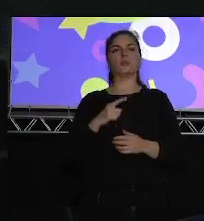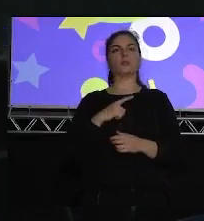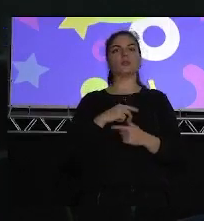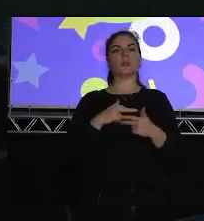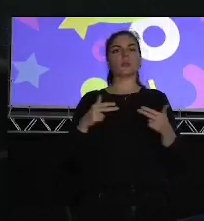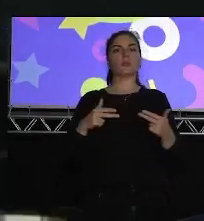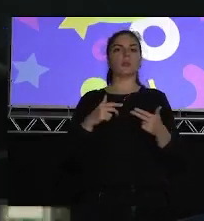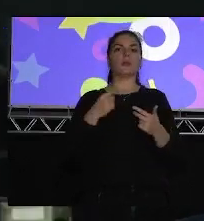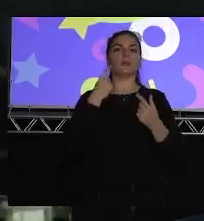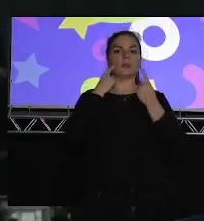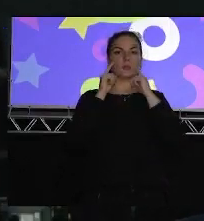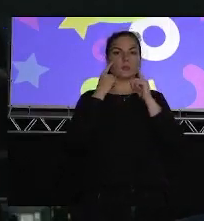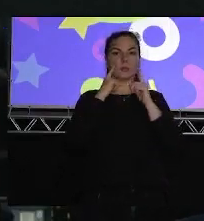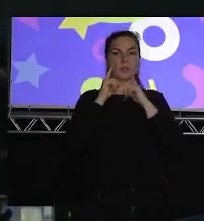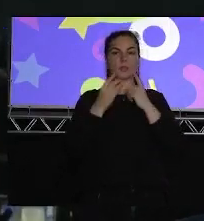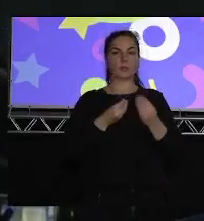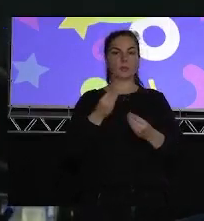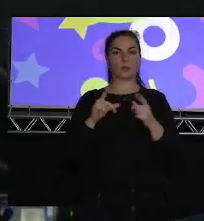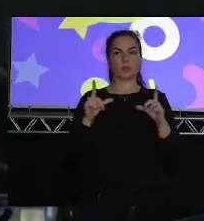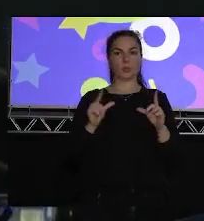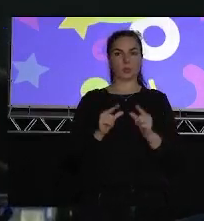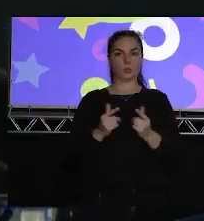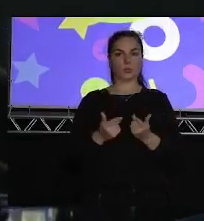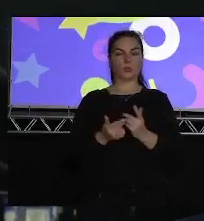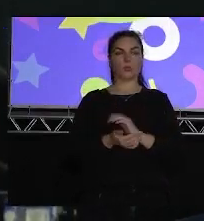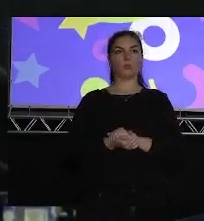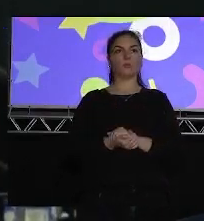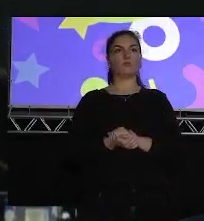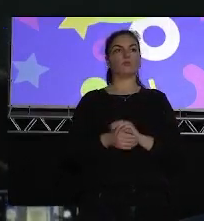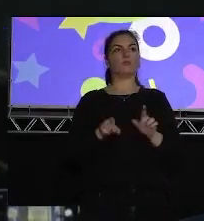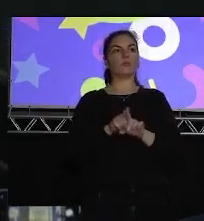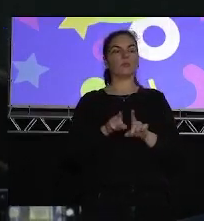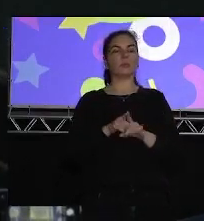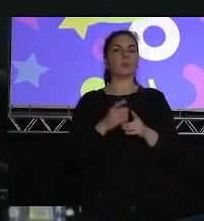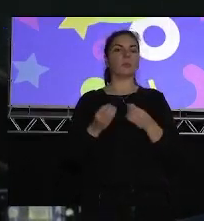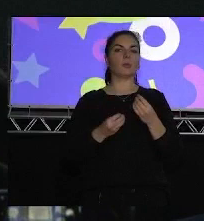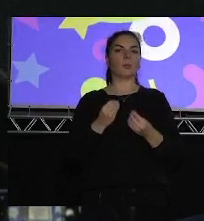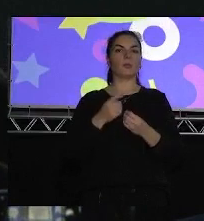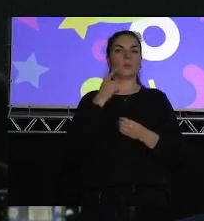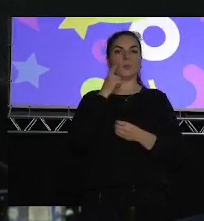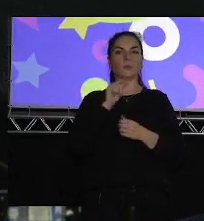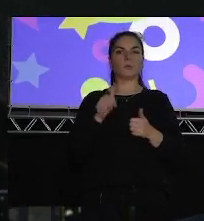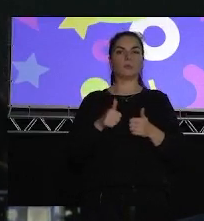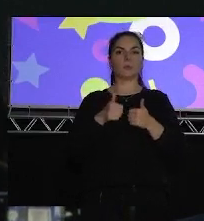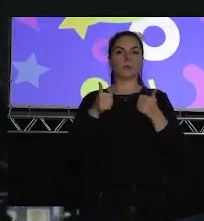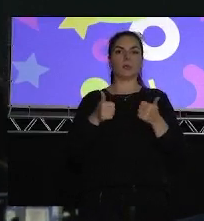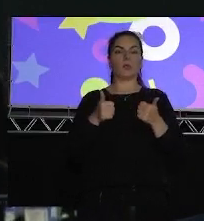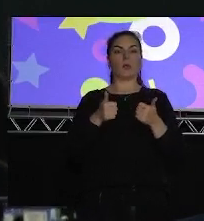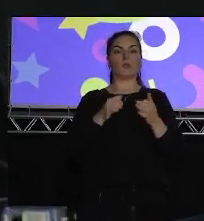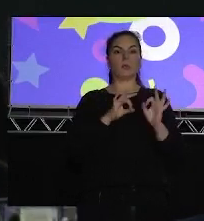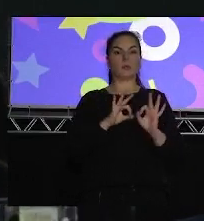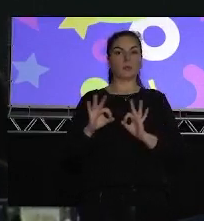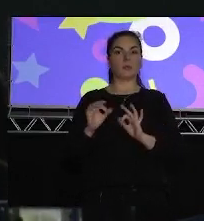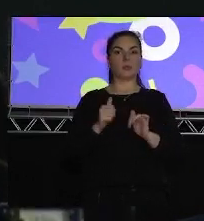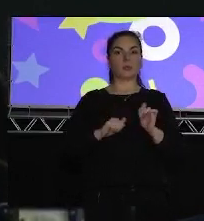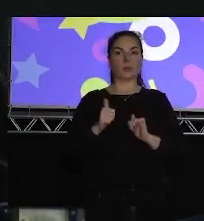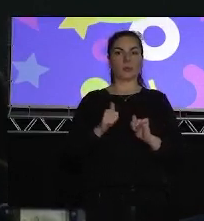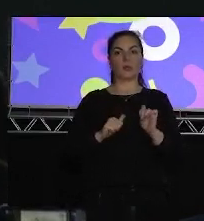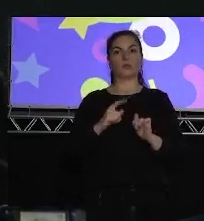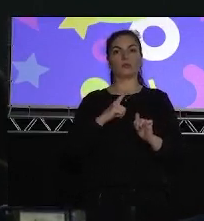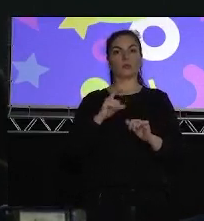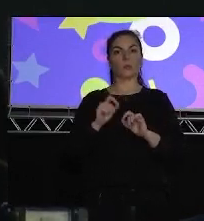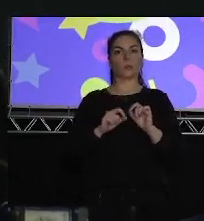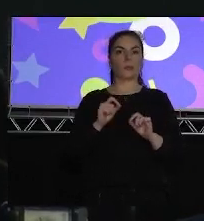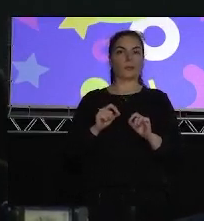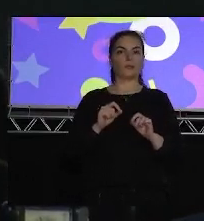risco, né? Uma série de iniciativas para você aumentar a eficiência e qualidade, uma série de iniciativas legal e